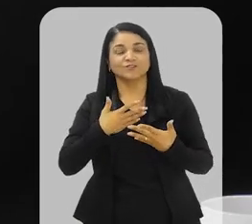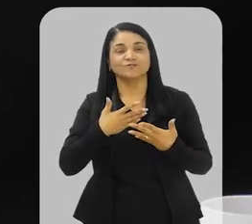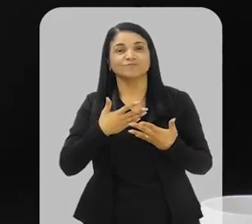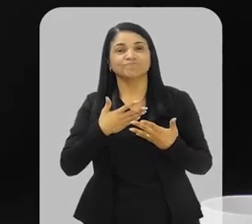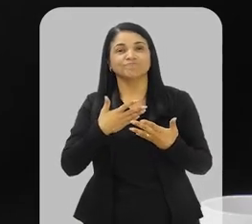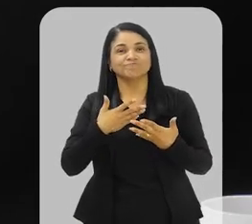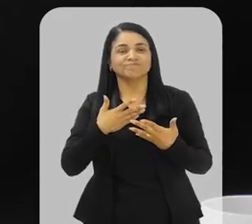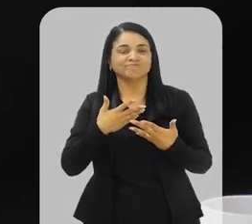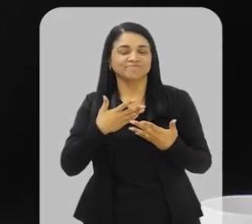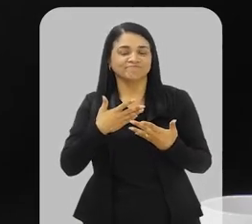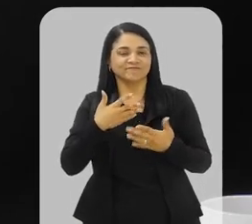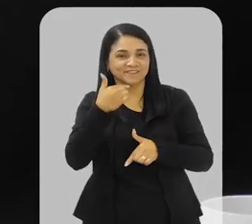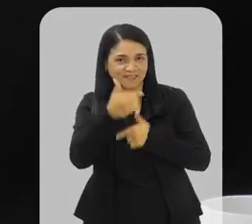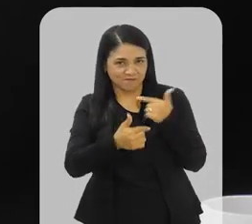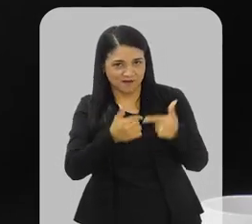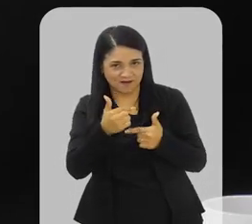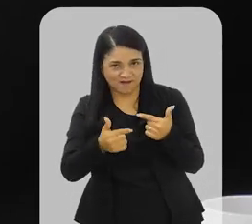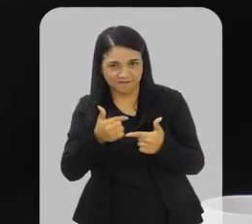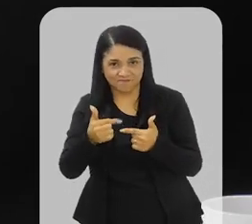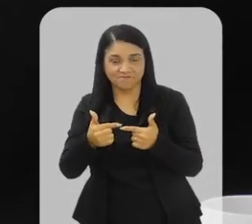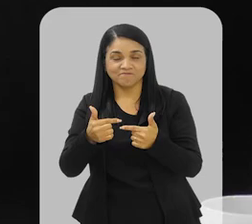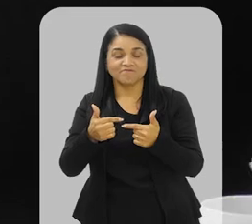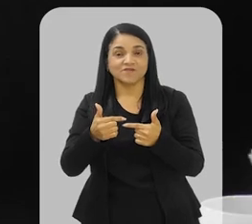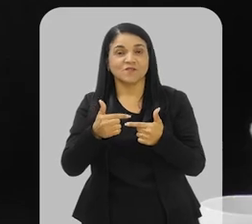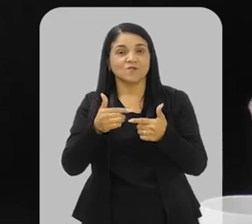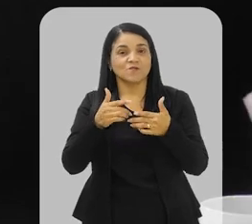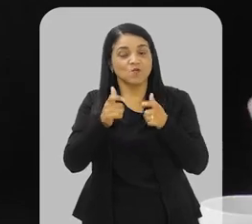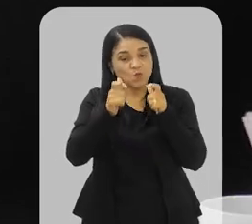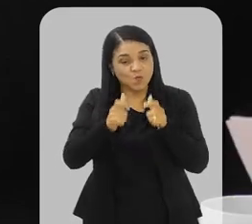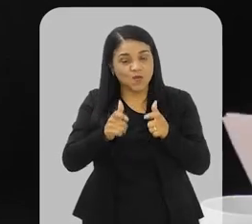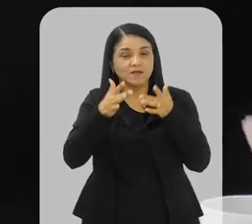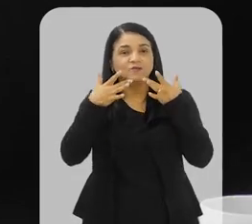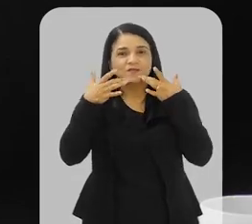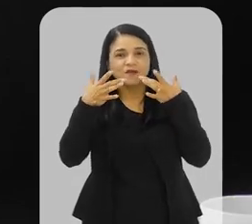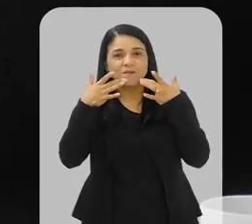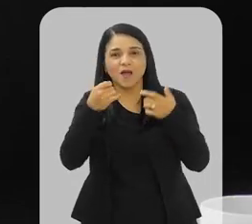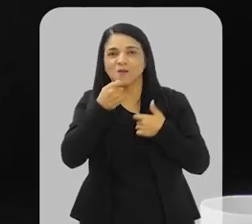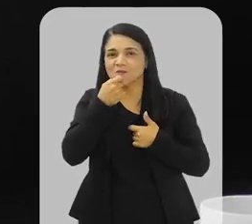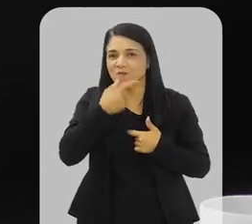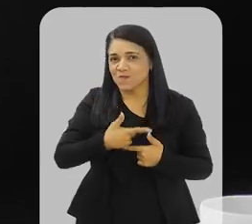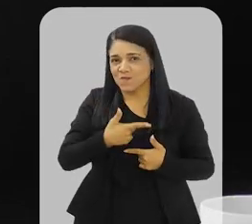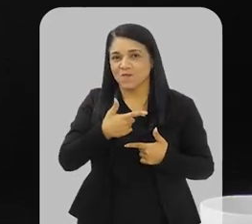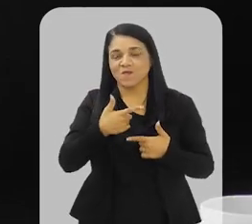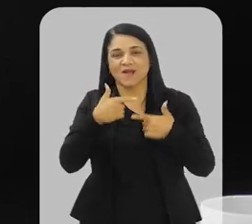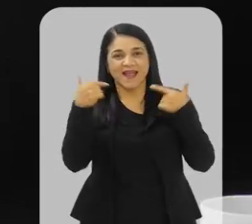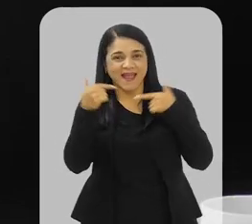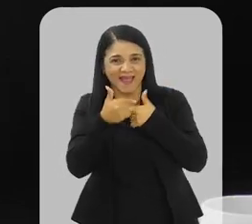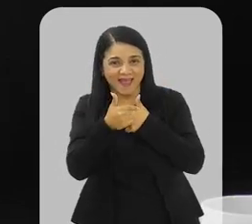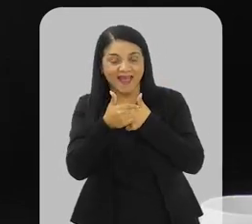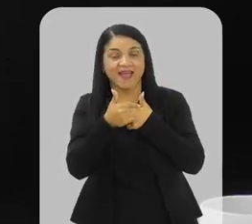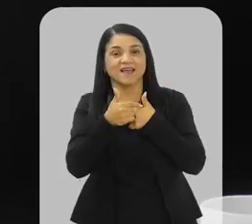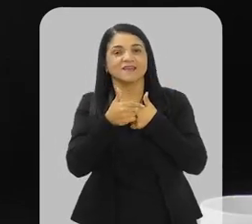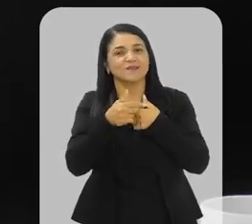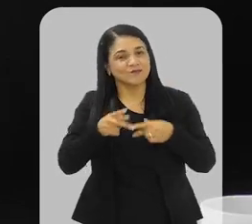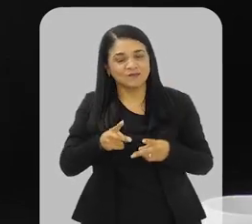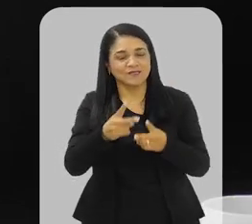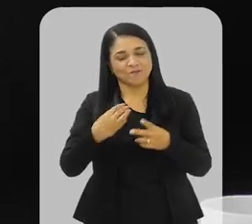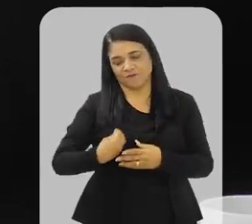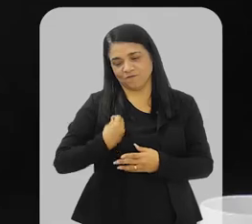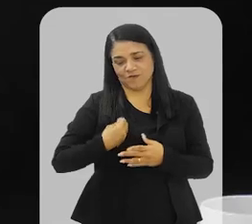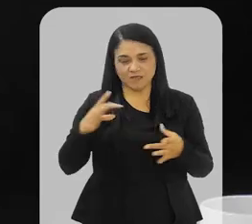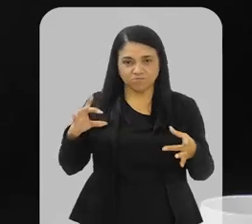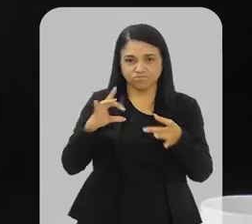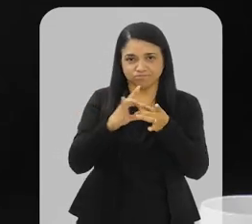excessivamente com existencialmente com comédia né então esse lugar do teatro humor e a comédia faz parte da minha vida e eu levo